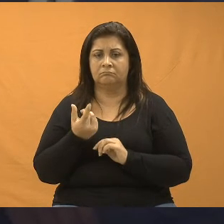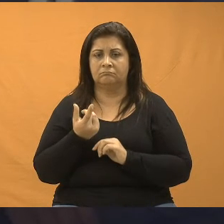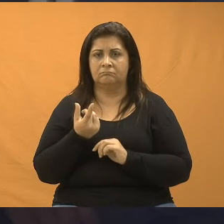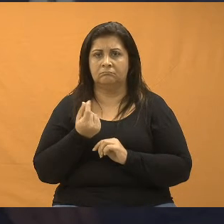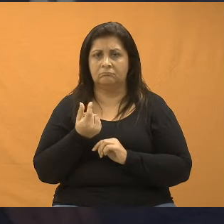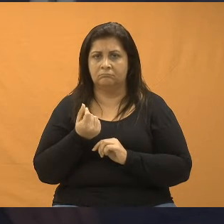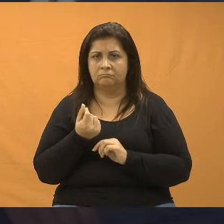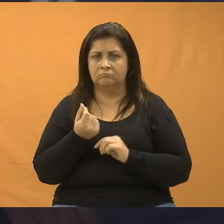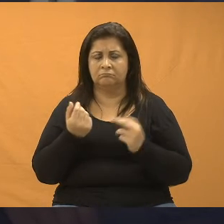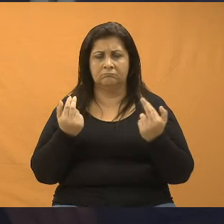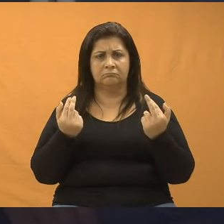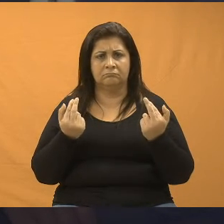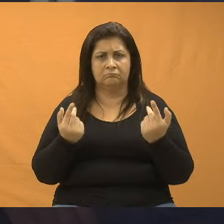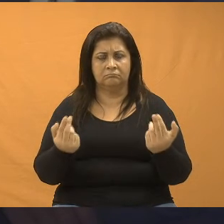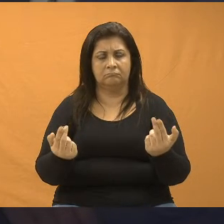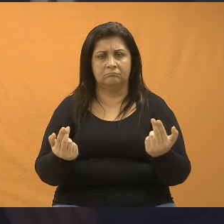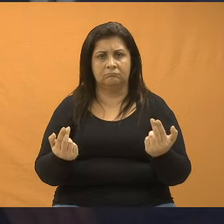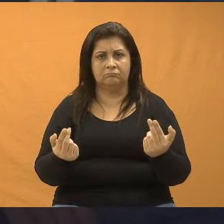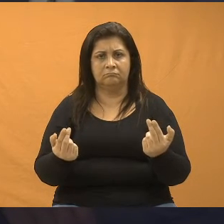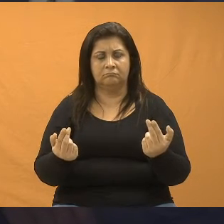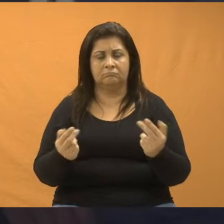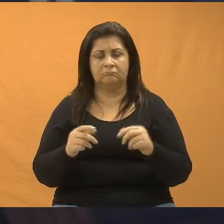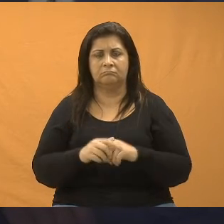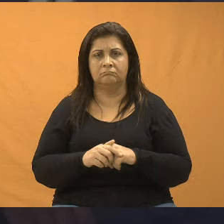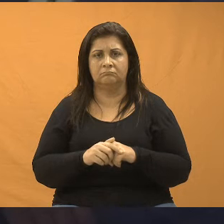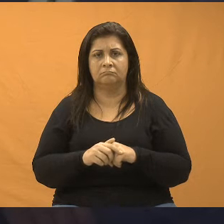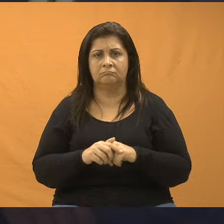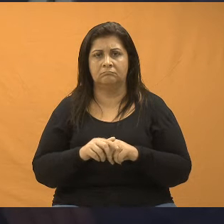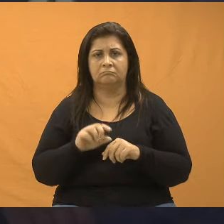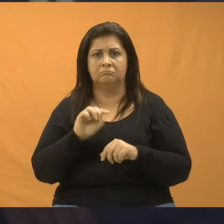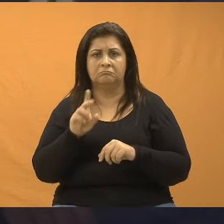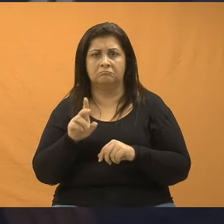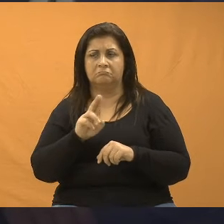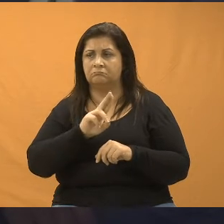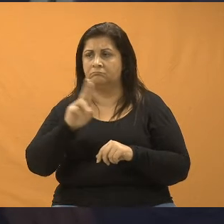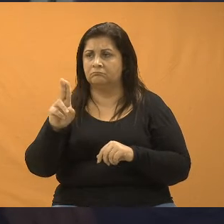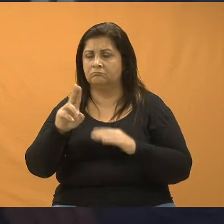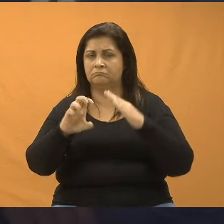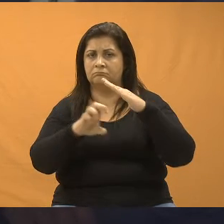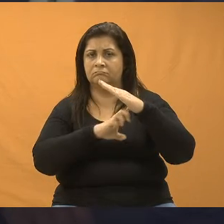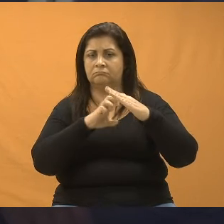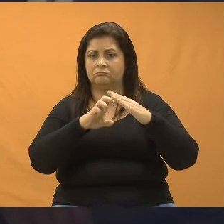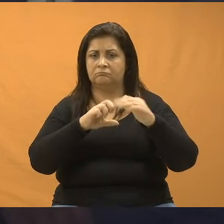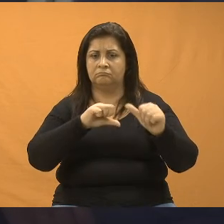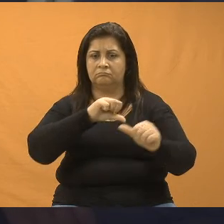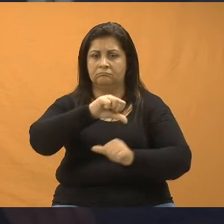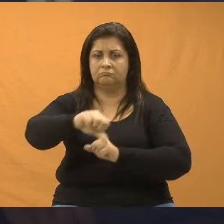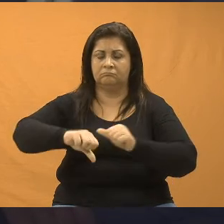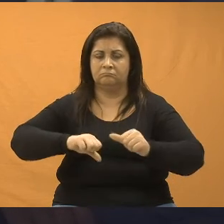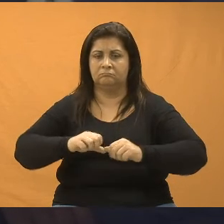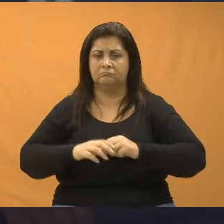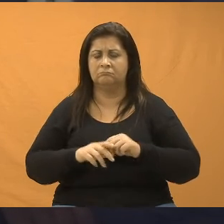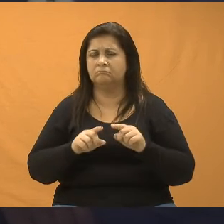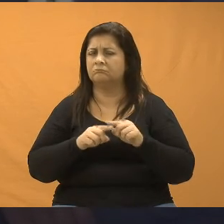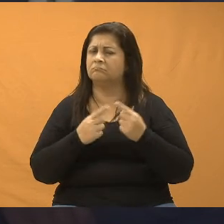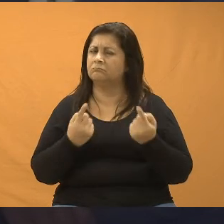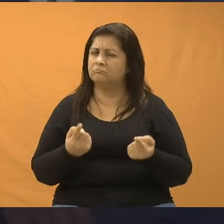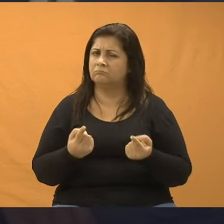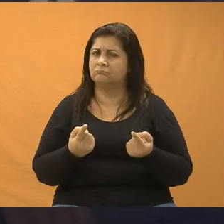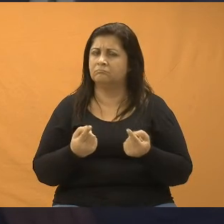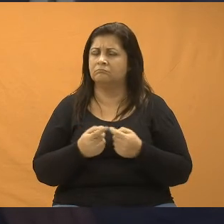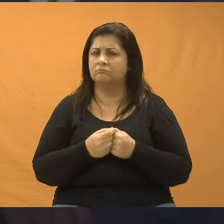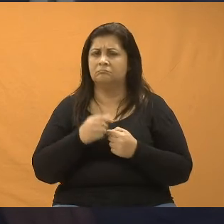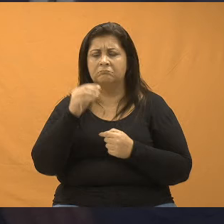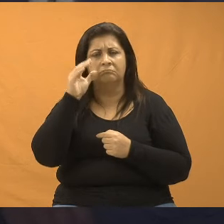era o mesmo, só mudava quem estava me contratando. Mas o interessante na época, isso há